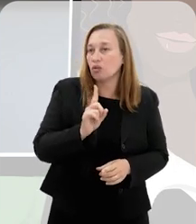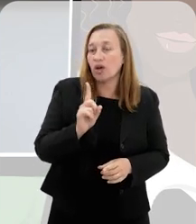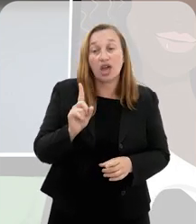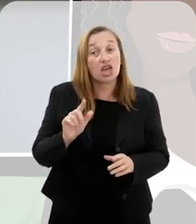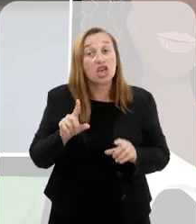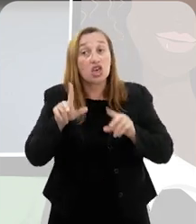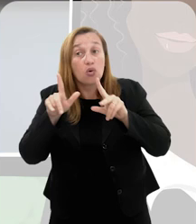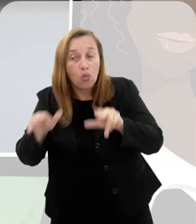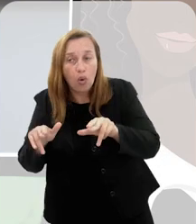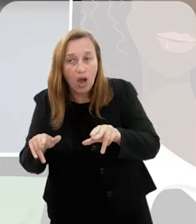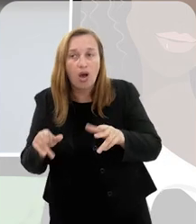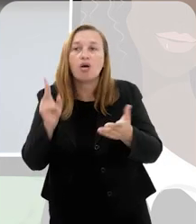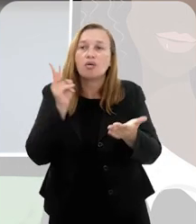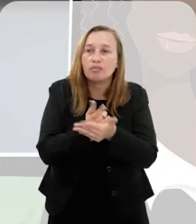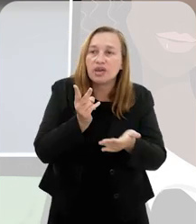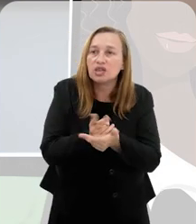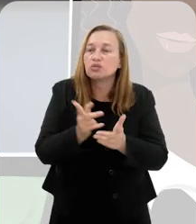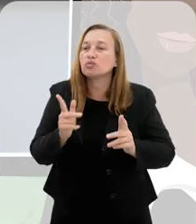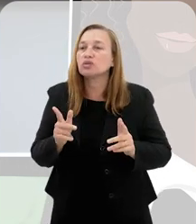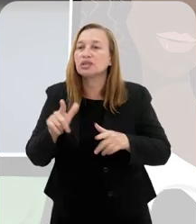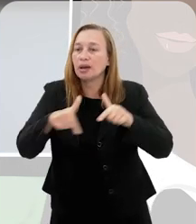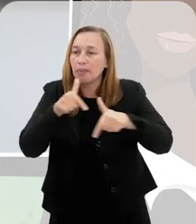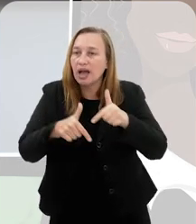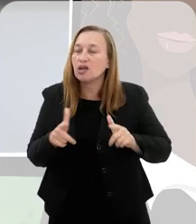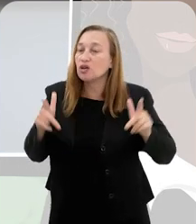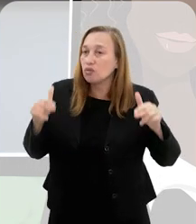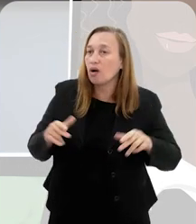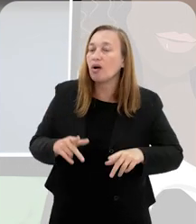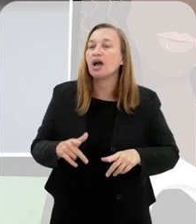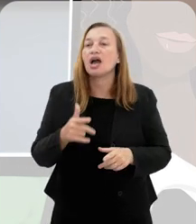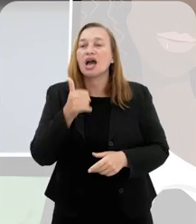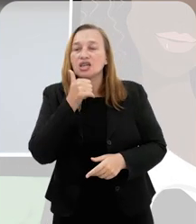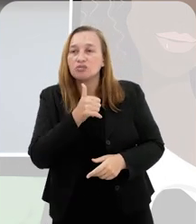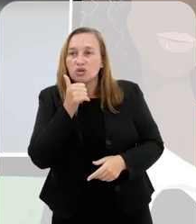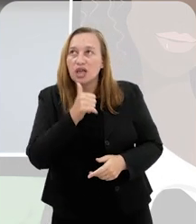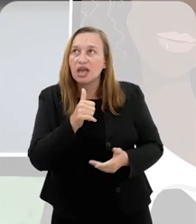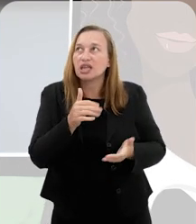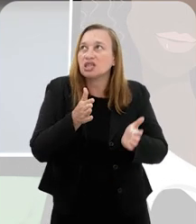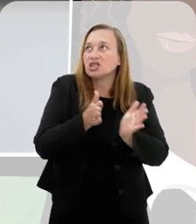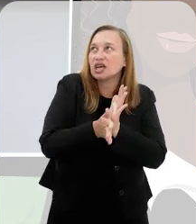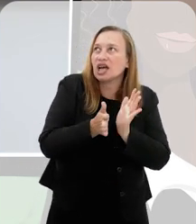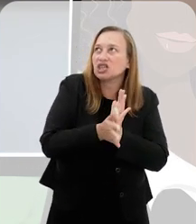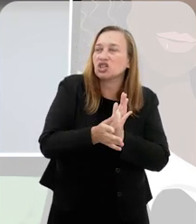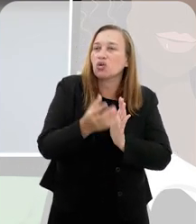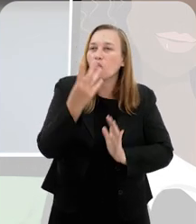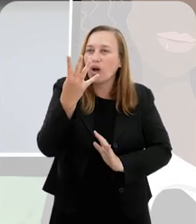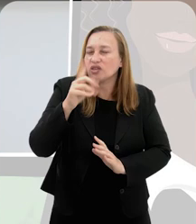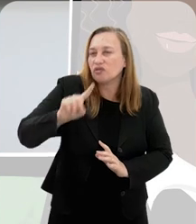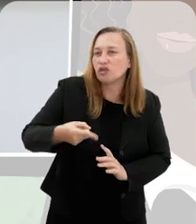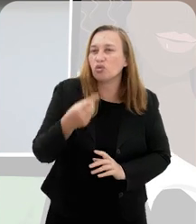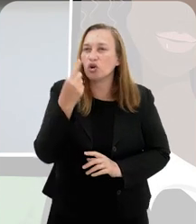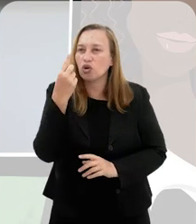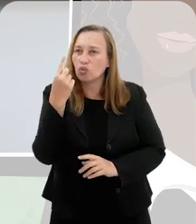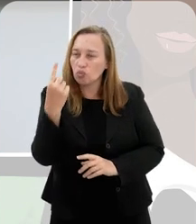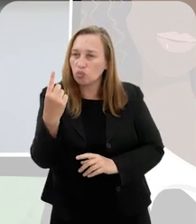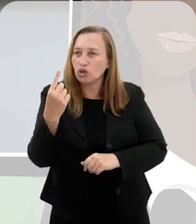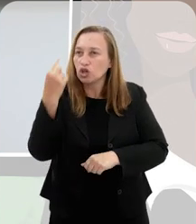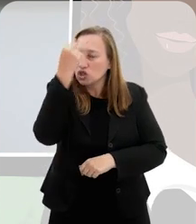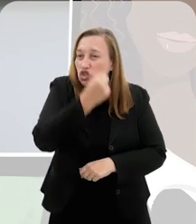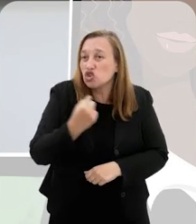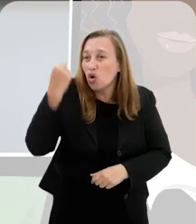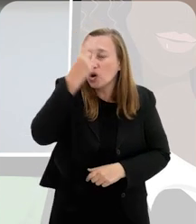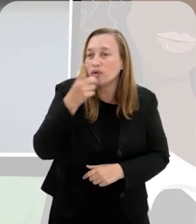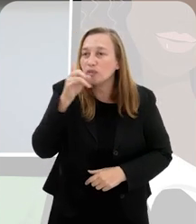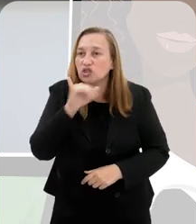vezes não são iguais, mesmo exercendo as mesmas funções. Então, as mulheres gastam em média